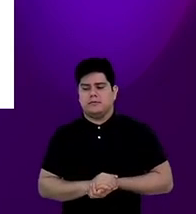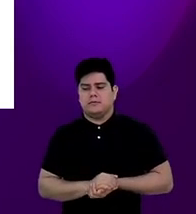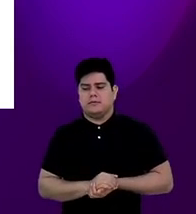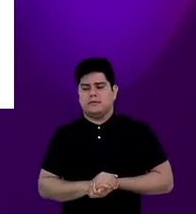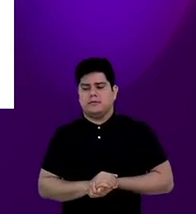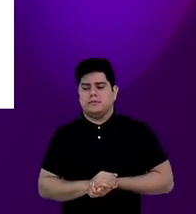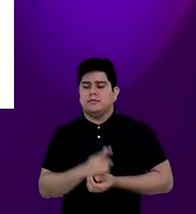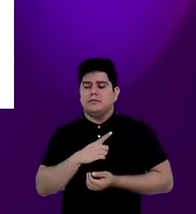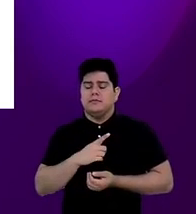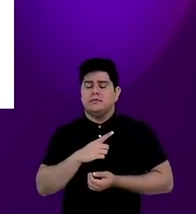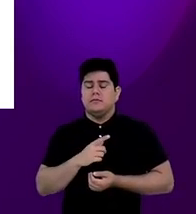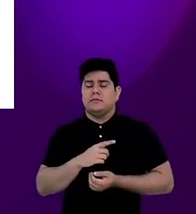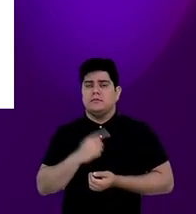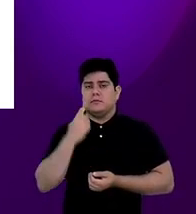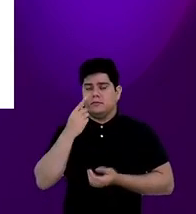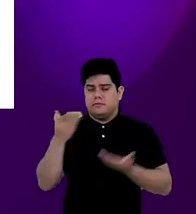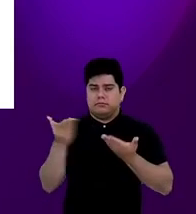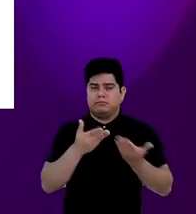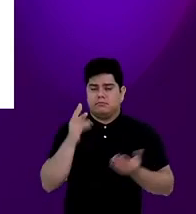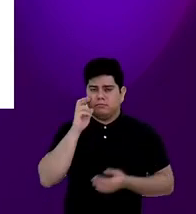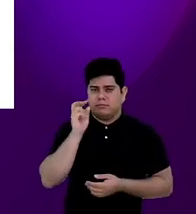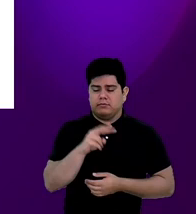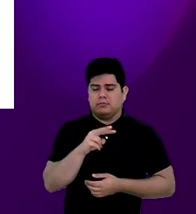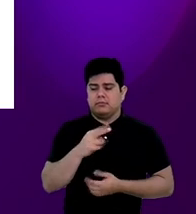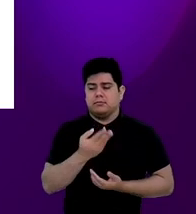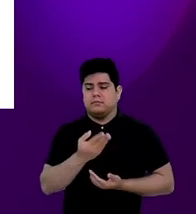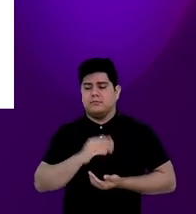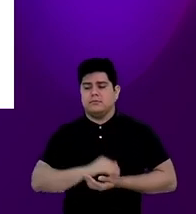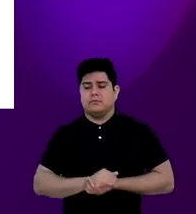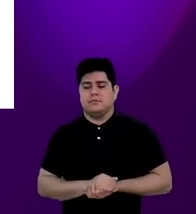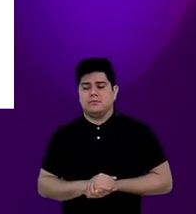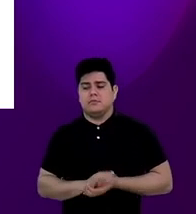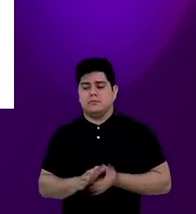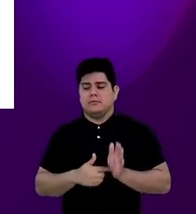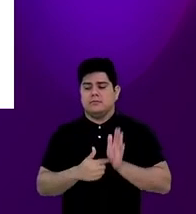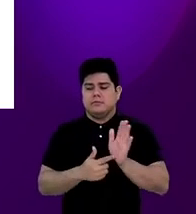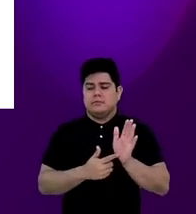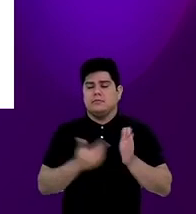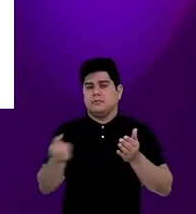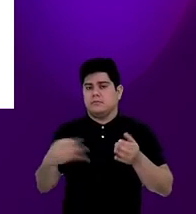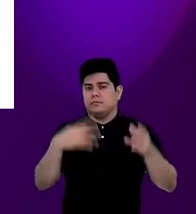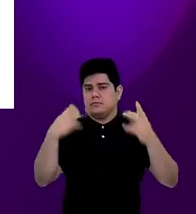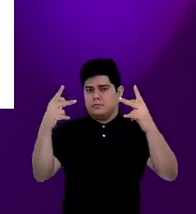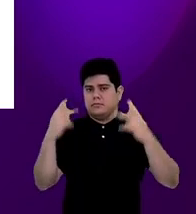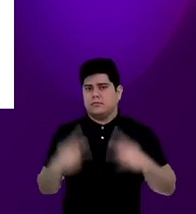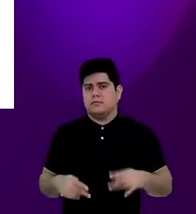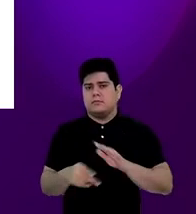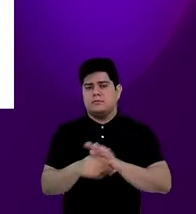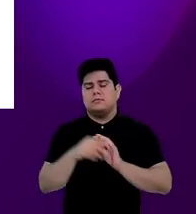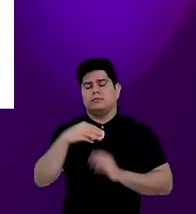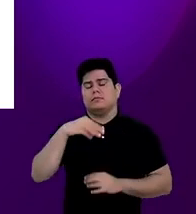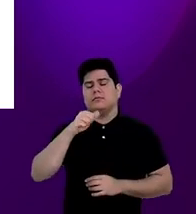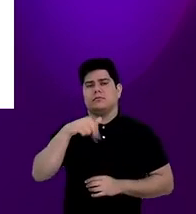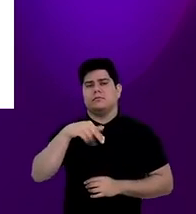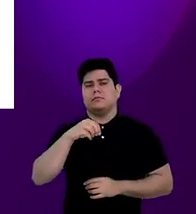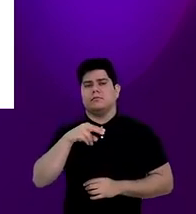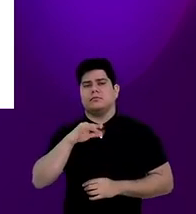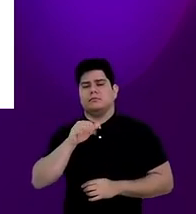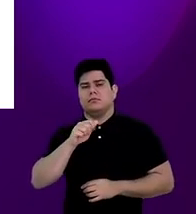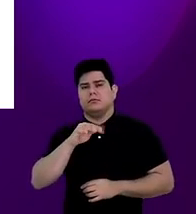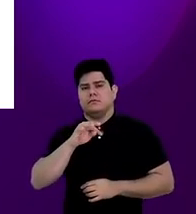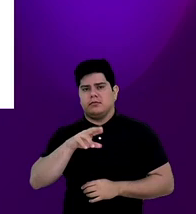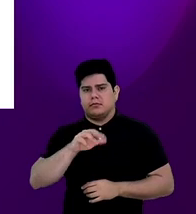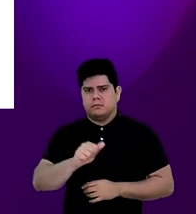convido vocês a dar uma olhada. Tem um abstract que a gente vai apresentando de uma nova plataforma de manufatura com mais células